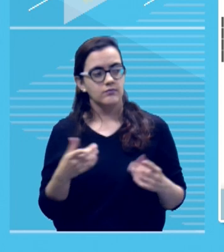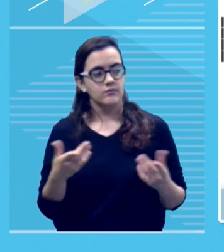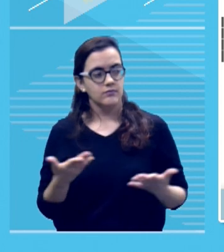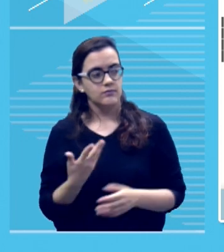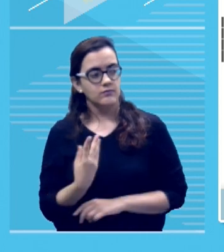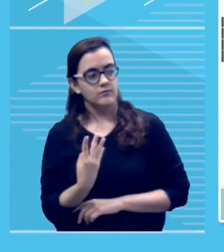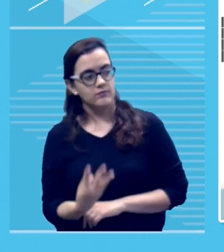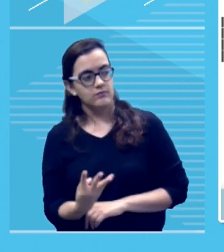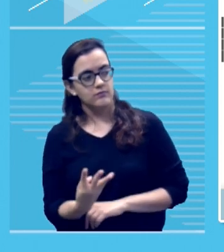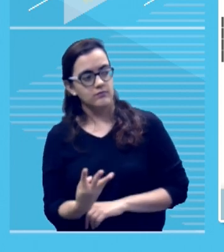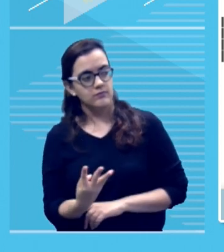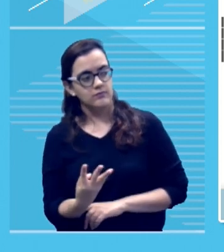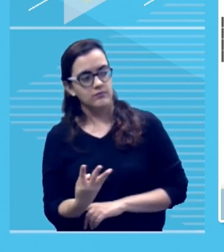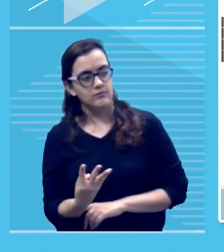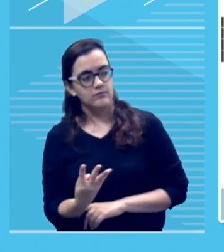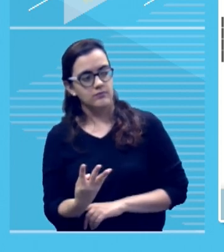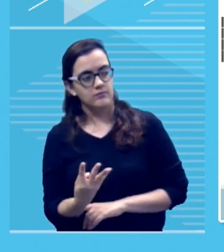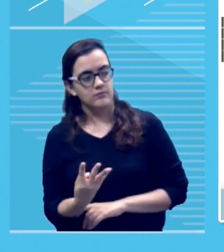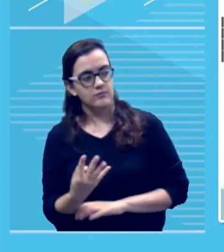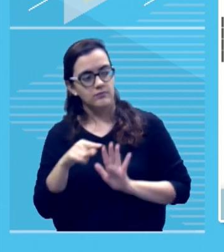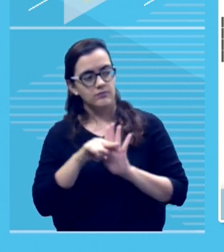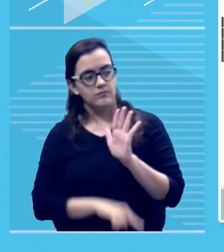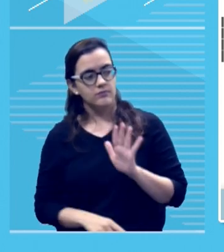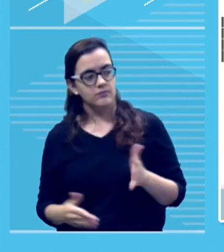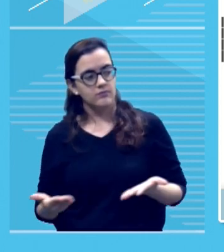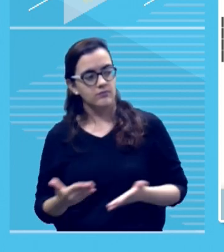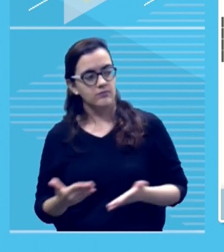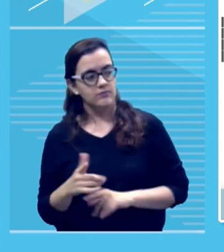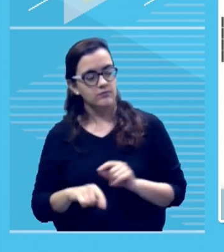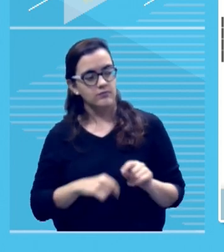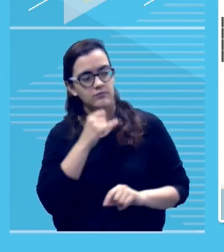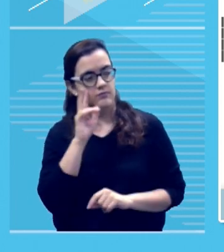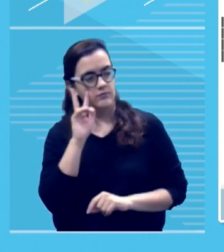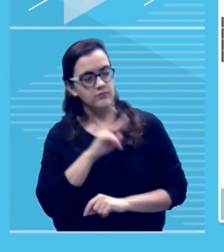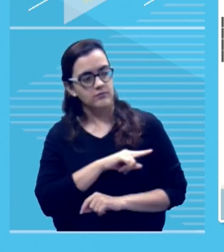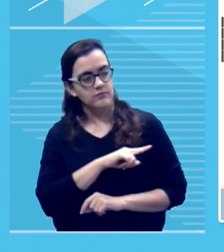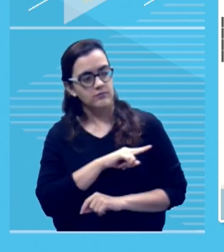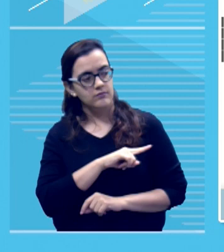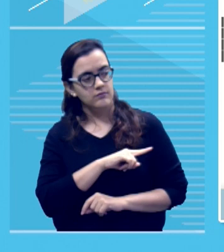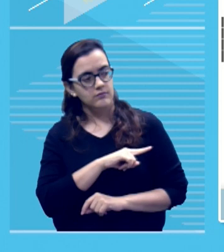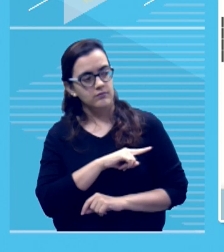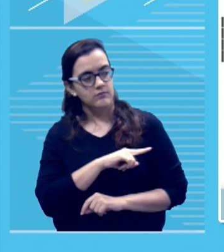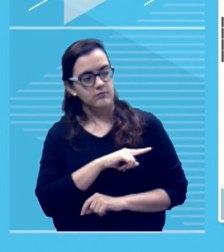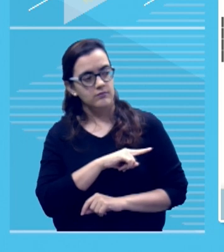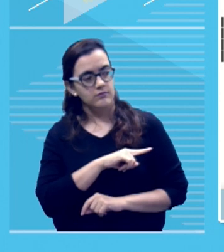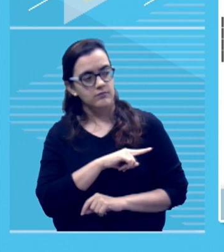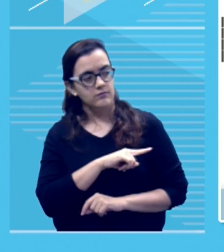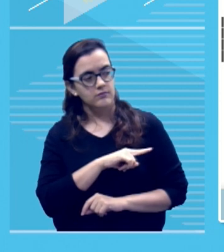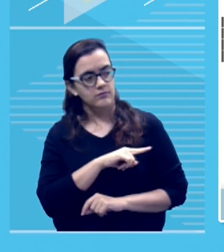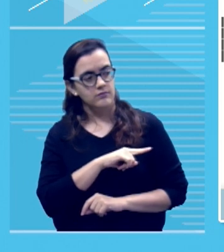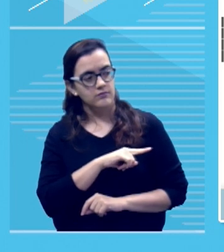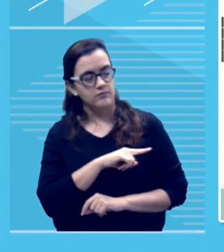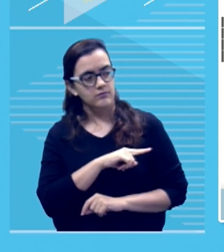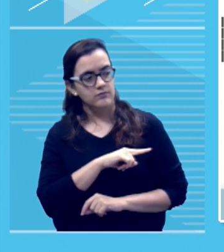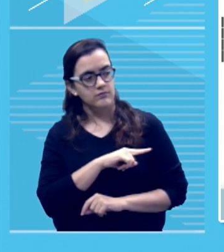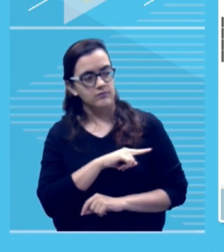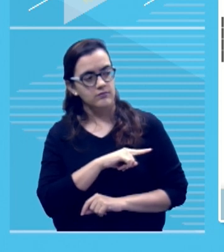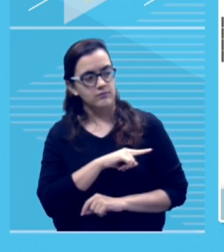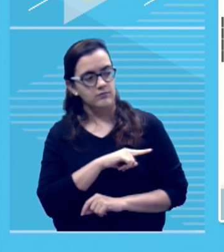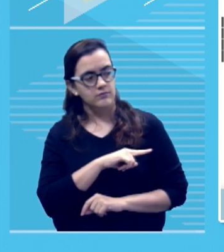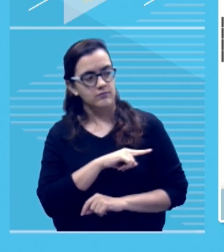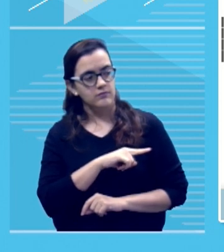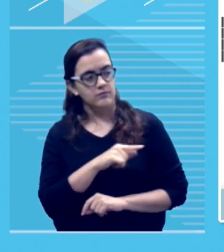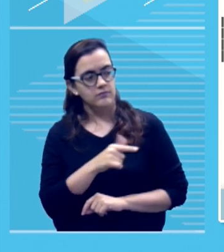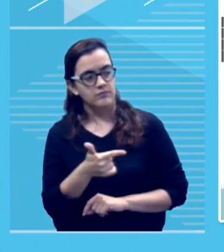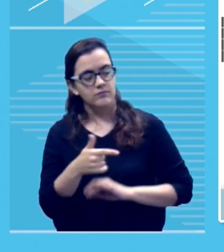1. Então, vai ficar 2 elevado a 0, né? Não é isso? Então, 2 elevado a 1, desculpa, 2 menos